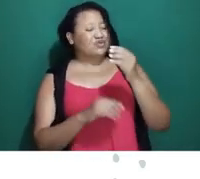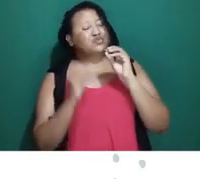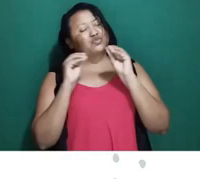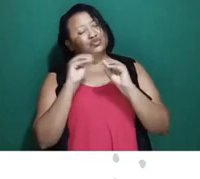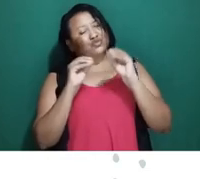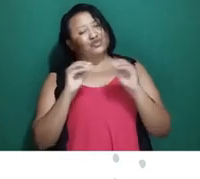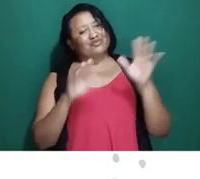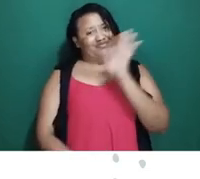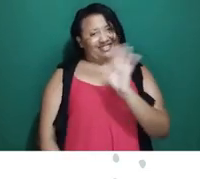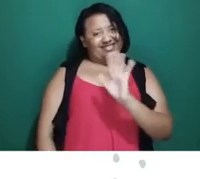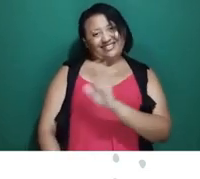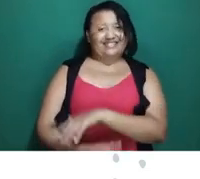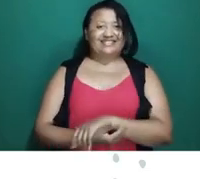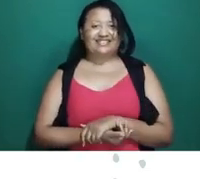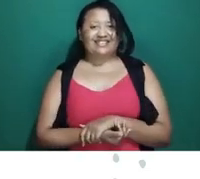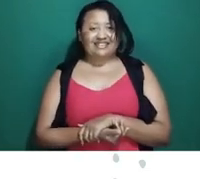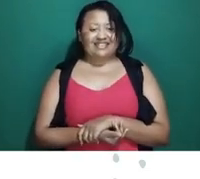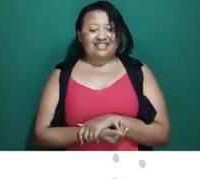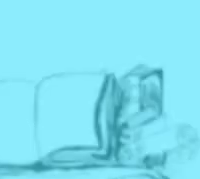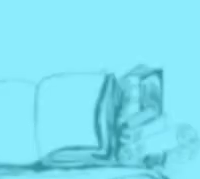um beijão tchau tchau